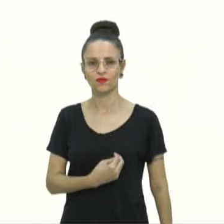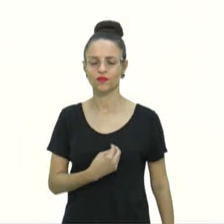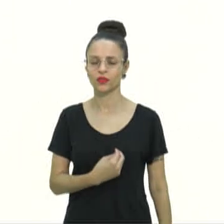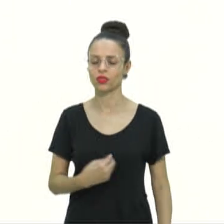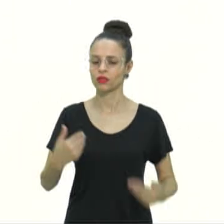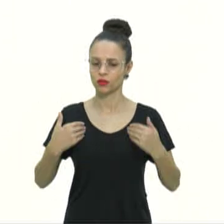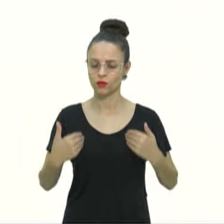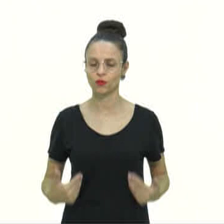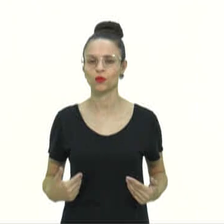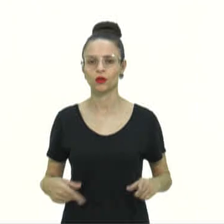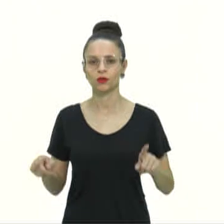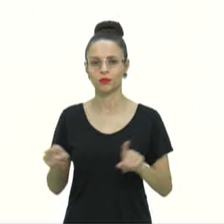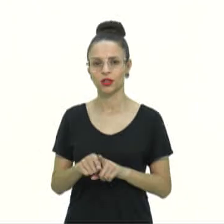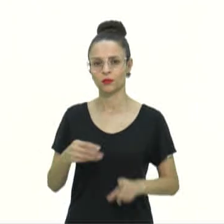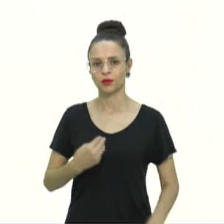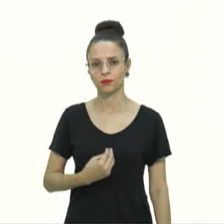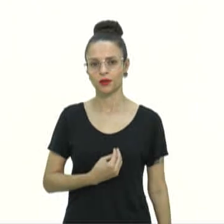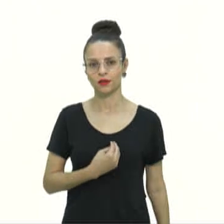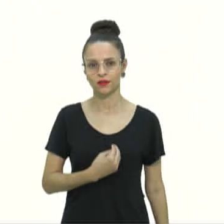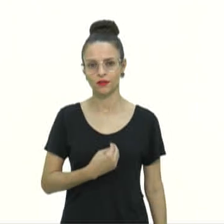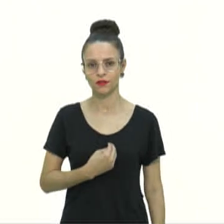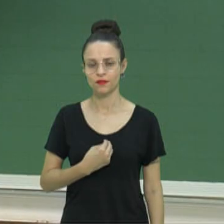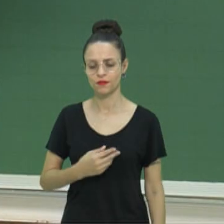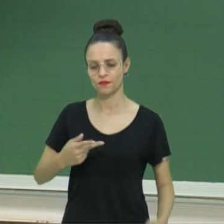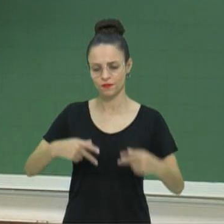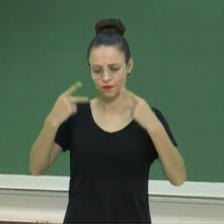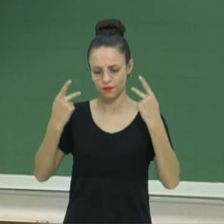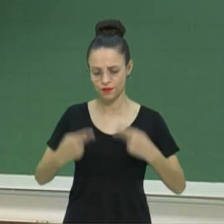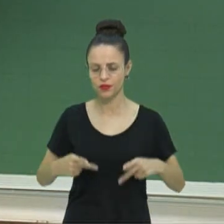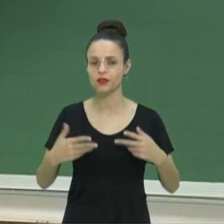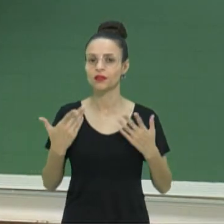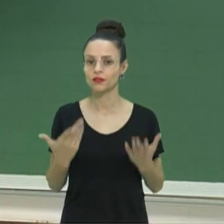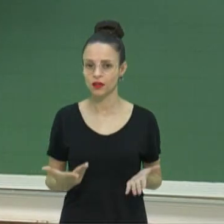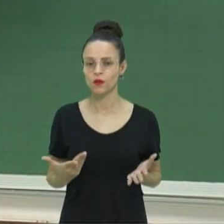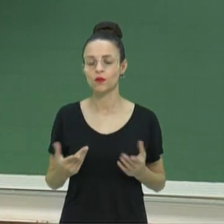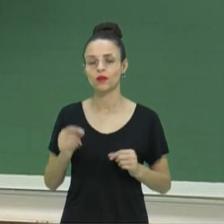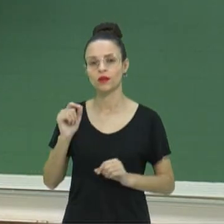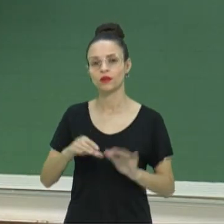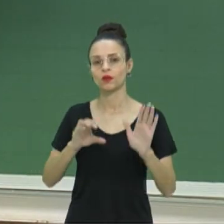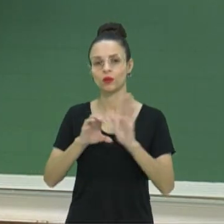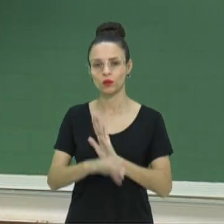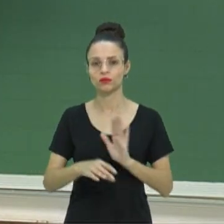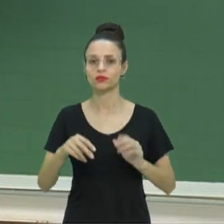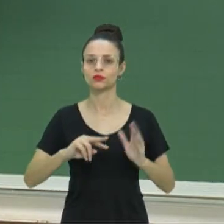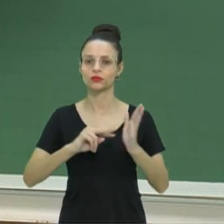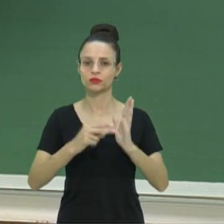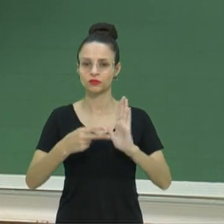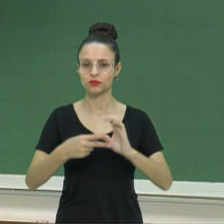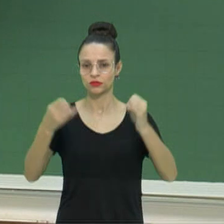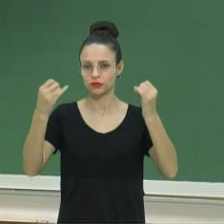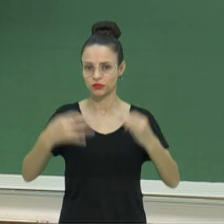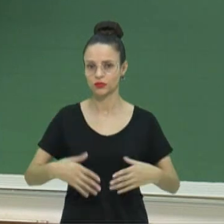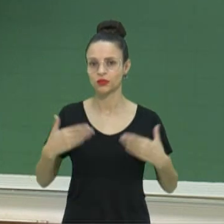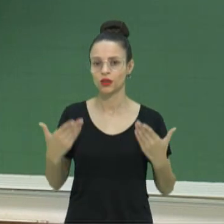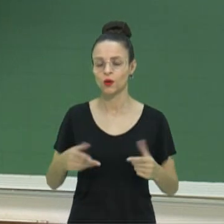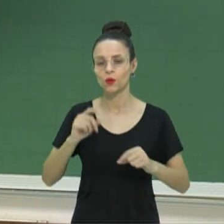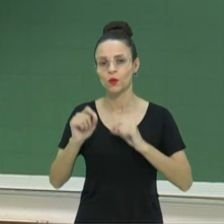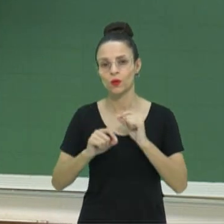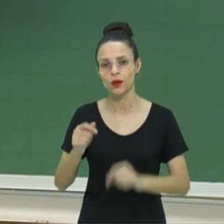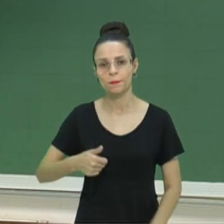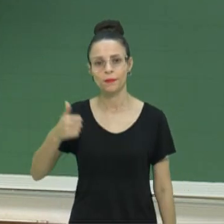e para a nossa sobrevivência. Então aqui entra dentro dos conceitos dessas definições. Então, o primeiro ato